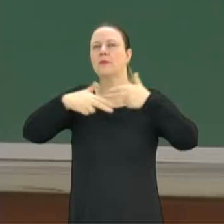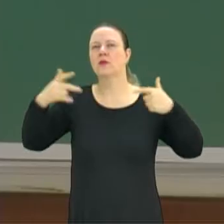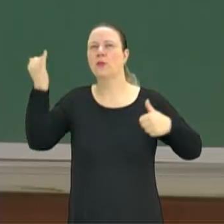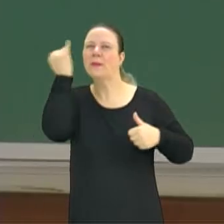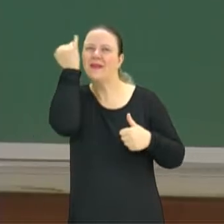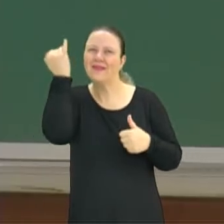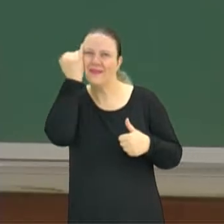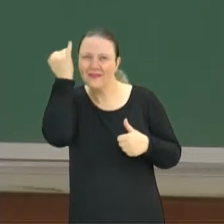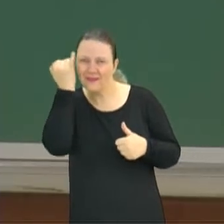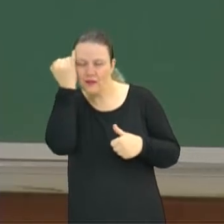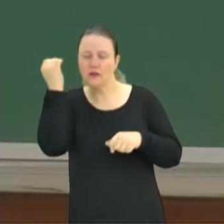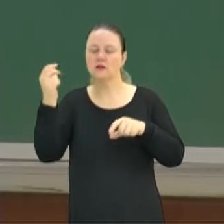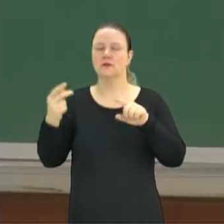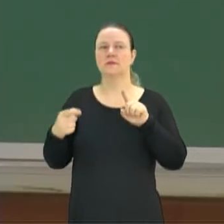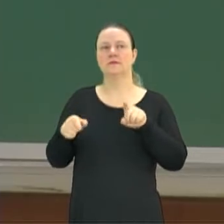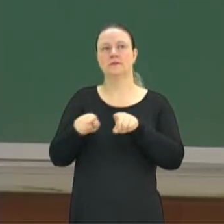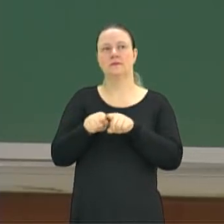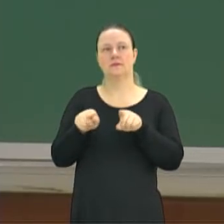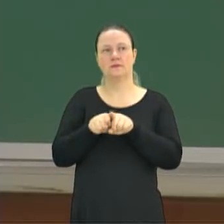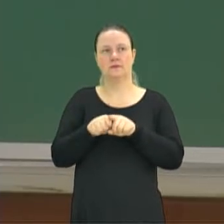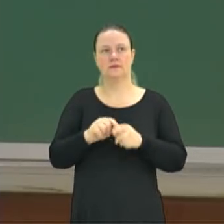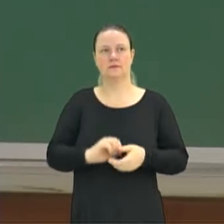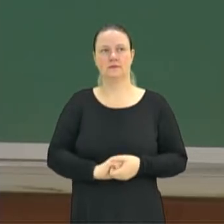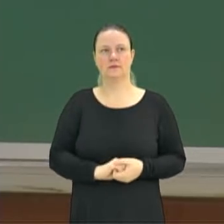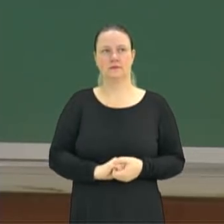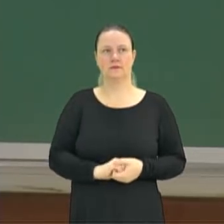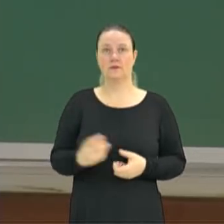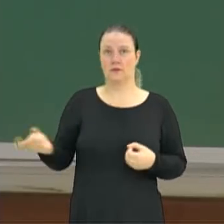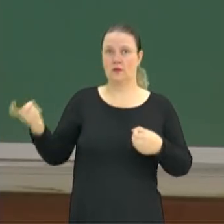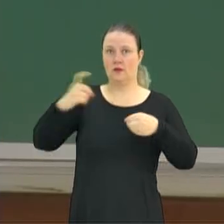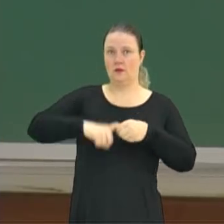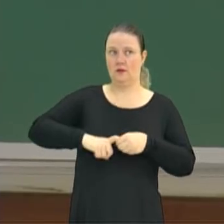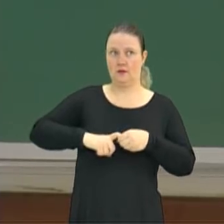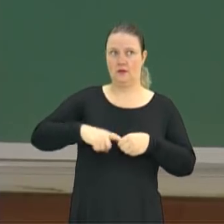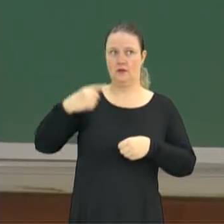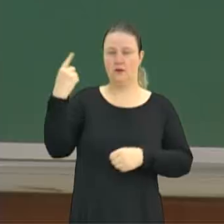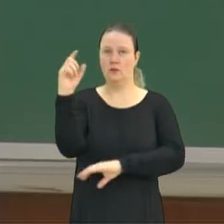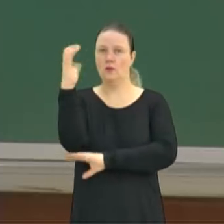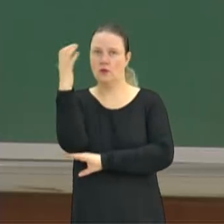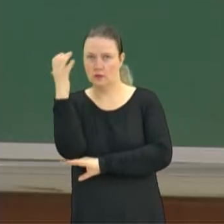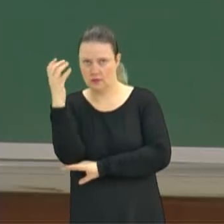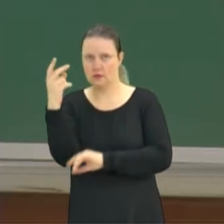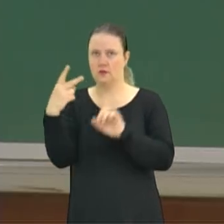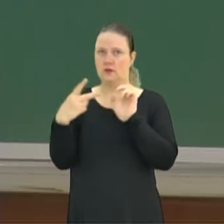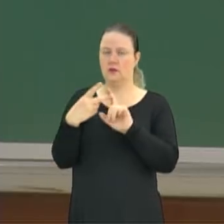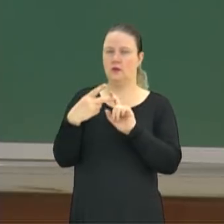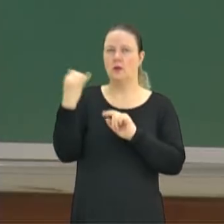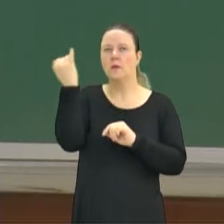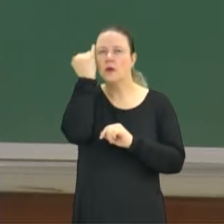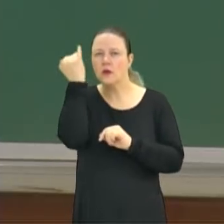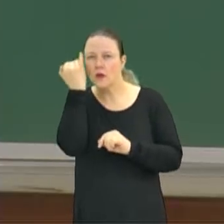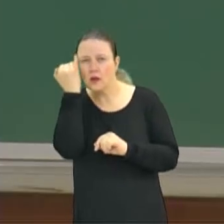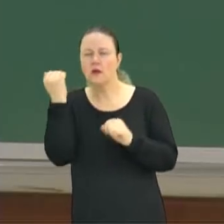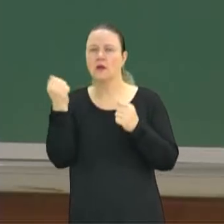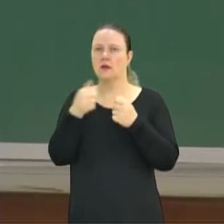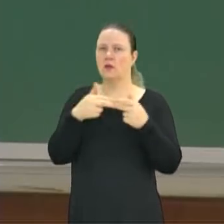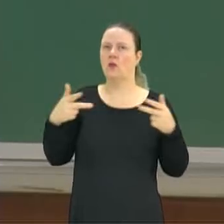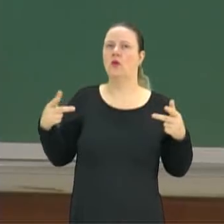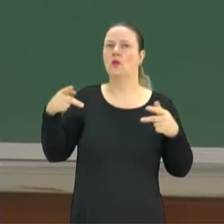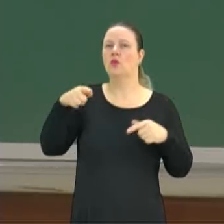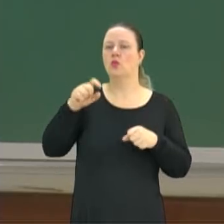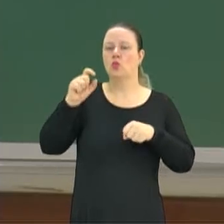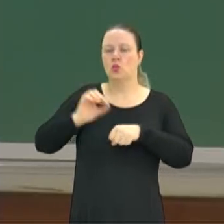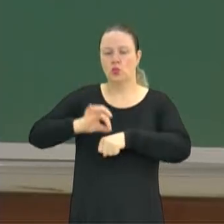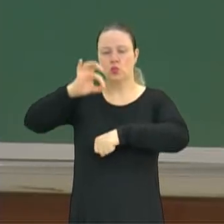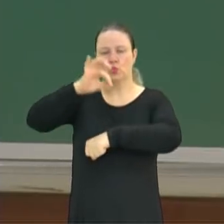preguiças conseguem. Professora, estou apontando errado, de volta aqui, ó. Uma árvore para algumas preguiças, para muitas pulgas, porque uma preguiça pode